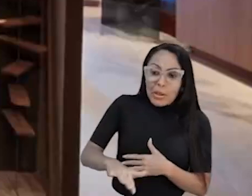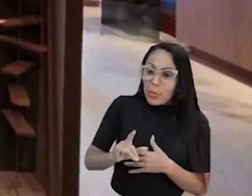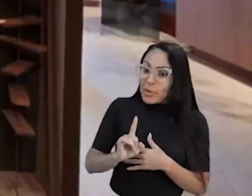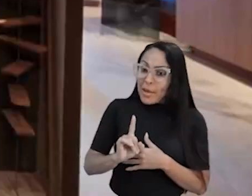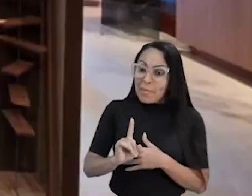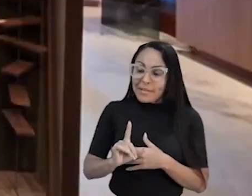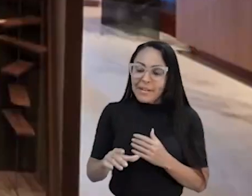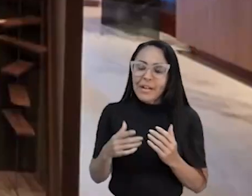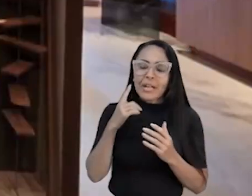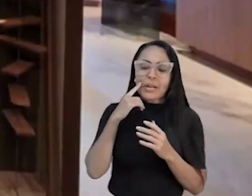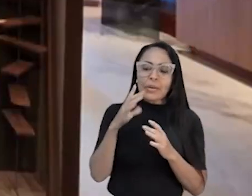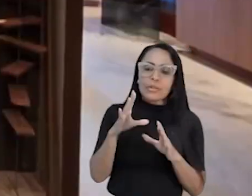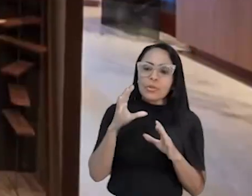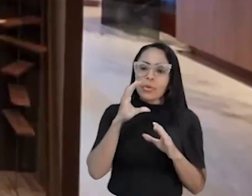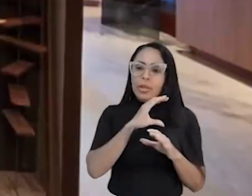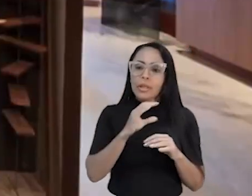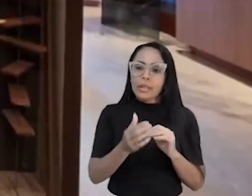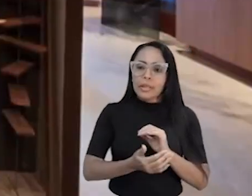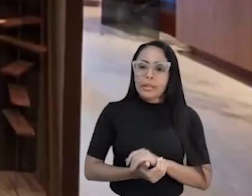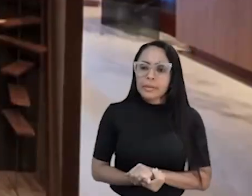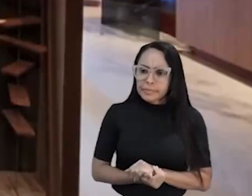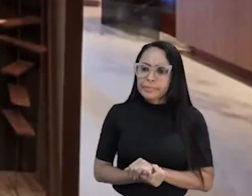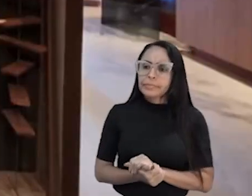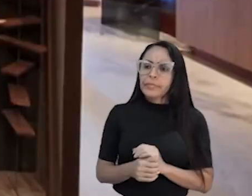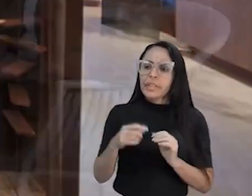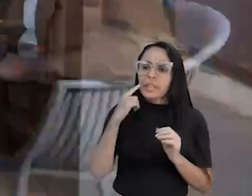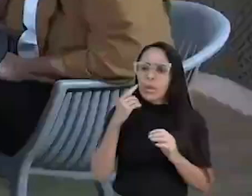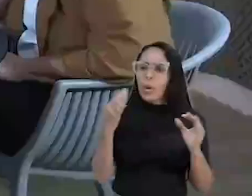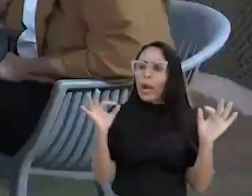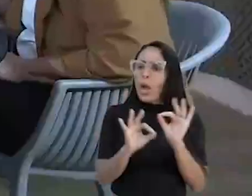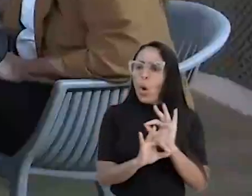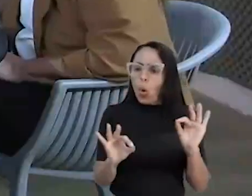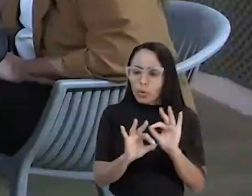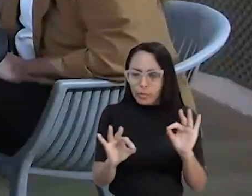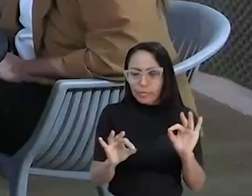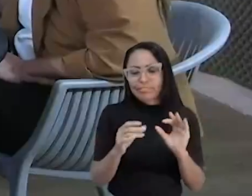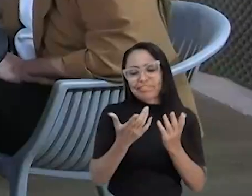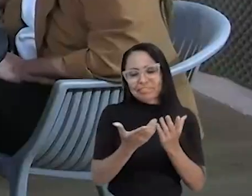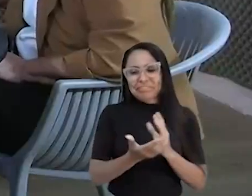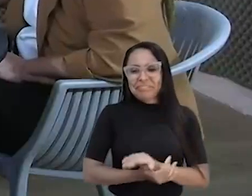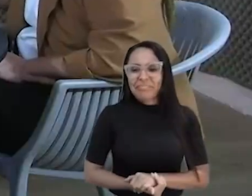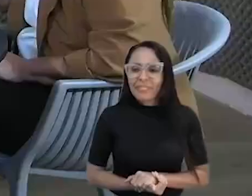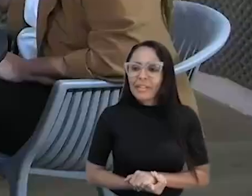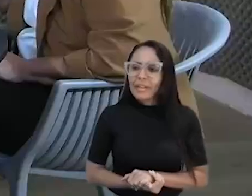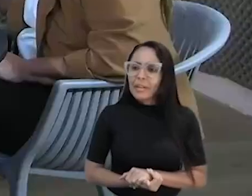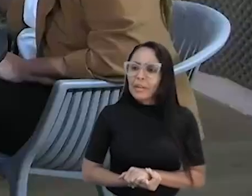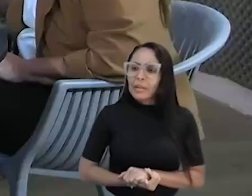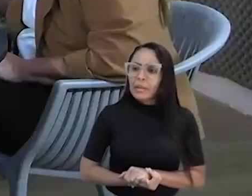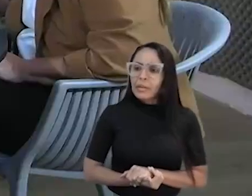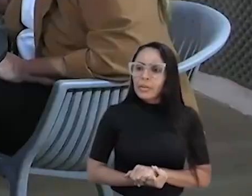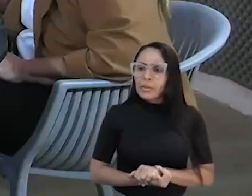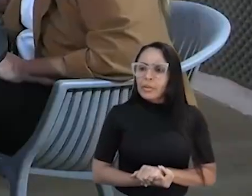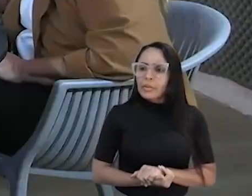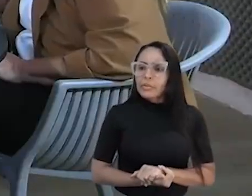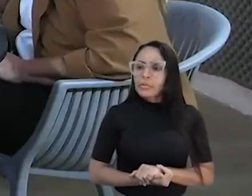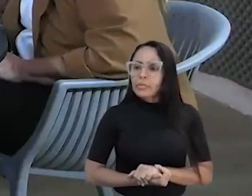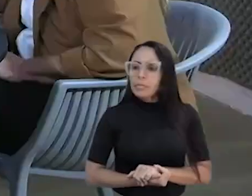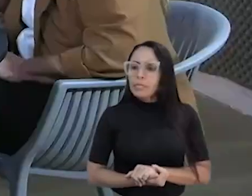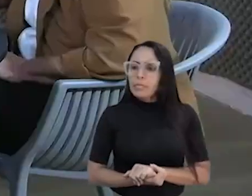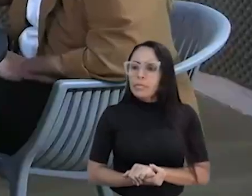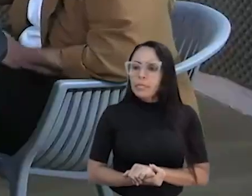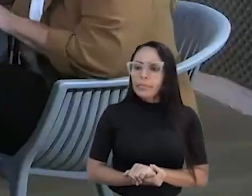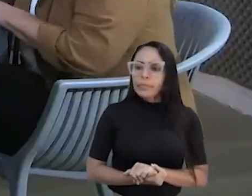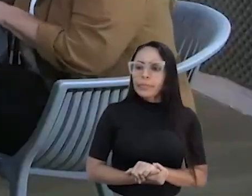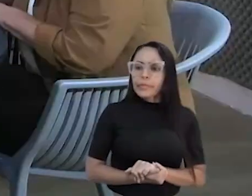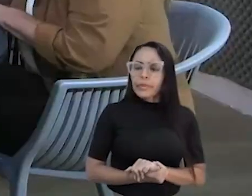é só quente. Então, isso Não, e a menina tudo que estava representando... é ótima, uma fofa, adoro ela. Só não pude comprar, mas enfim. A gente tem que, né, ver